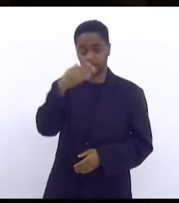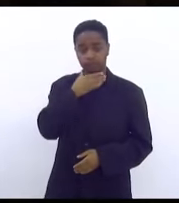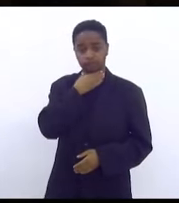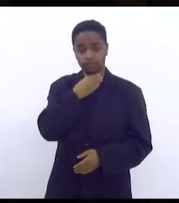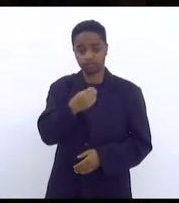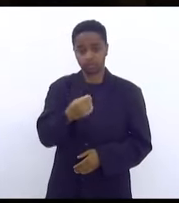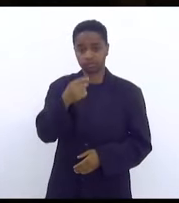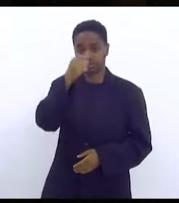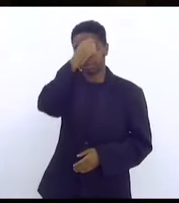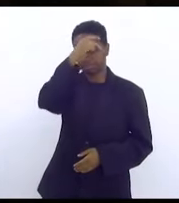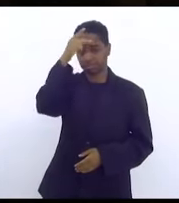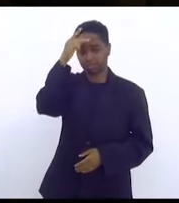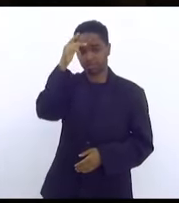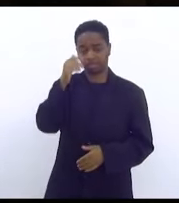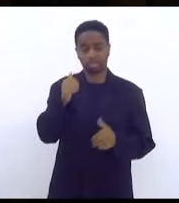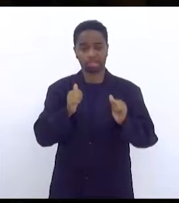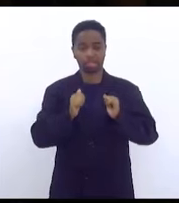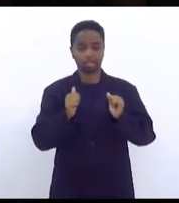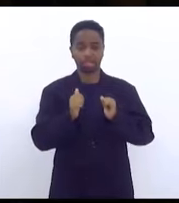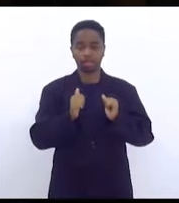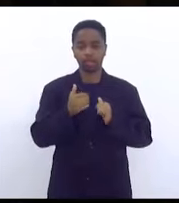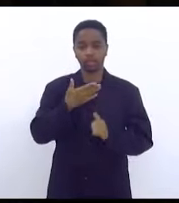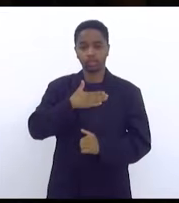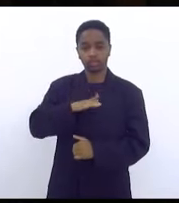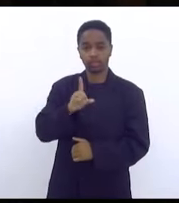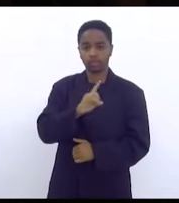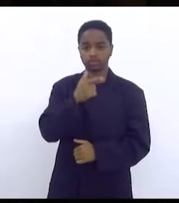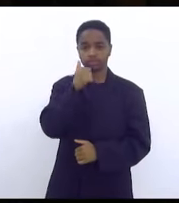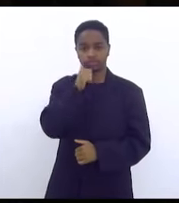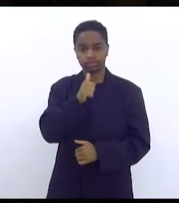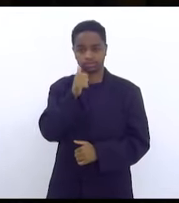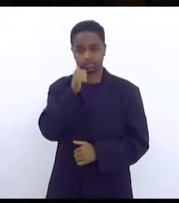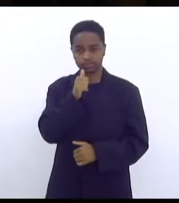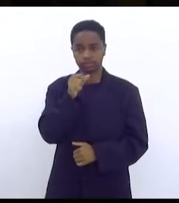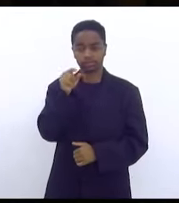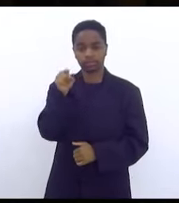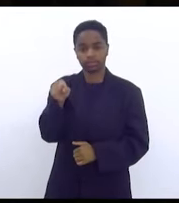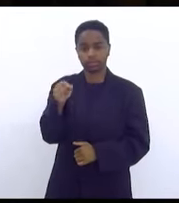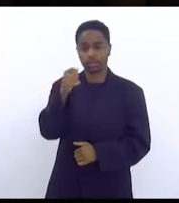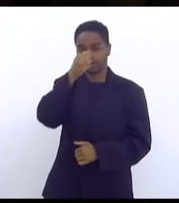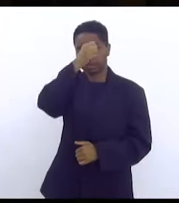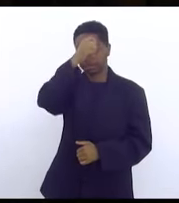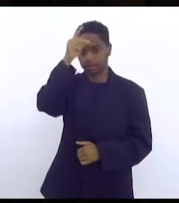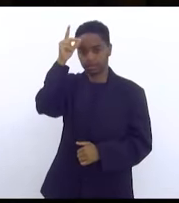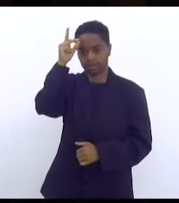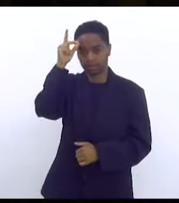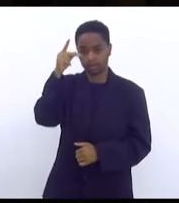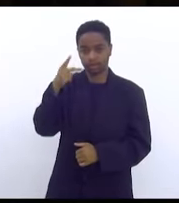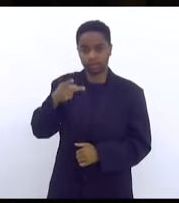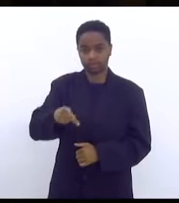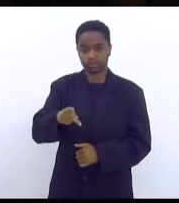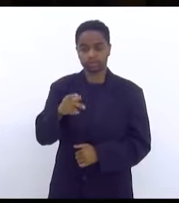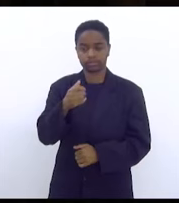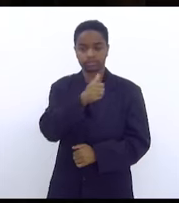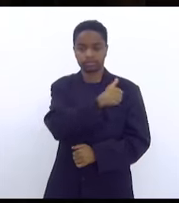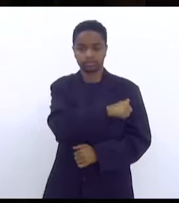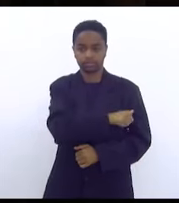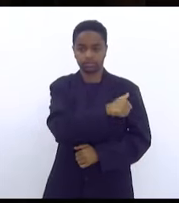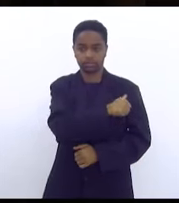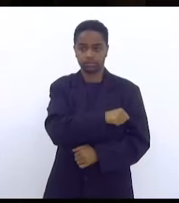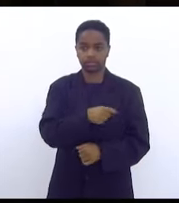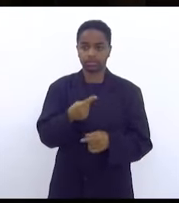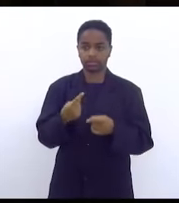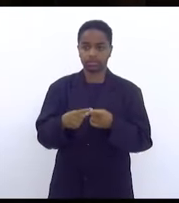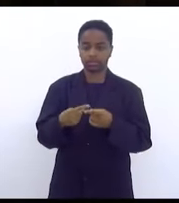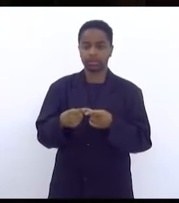prefeito fanfarrão, que não gosta de mulher, esse prefeito da cidade do Rio de Janeiro, que cada vez